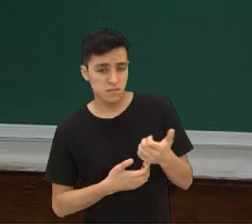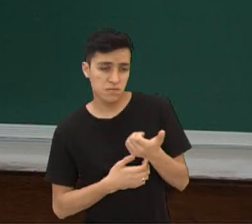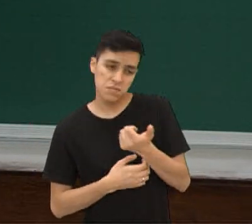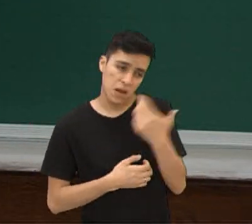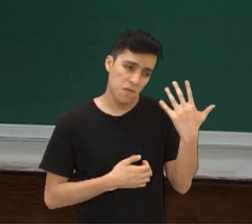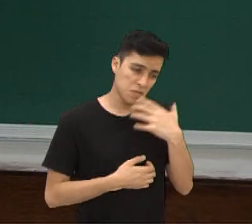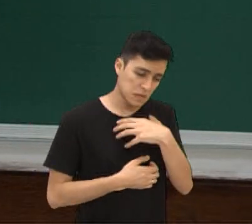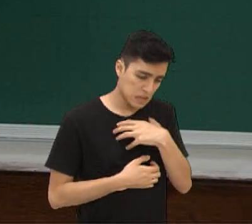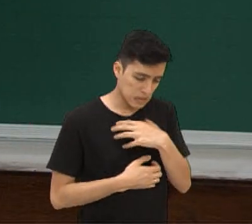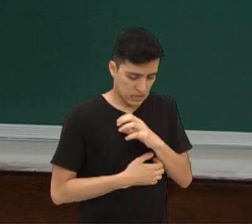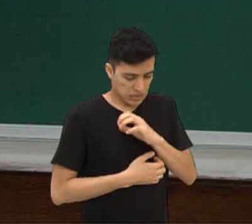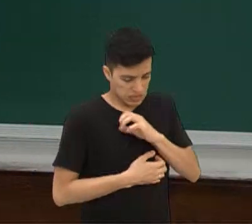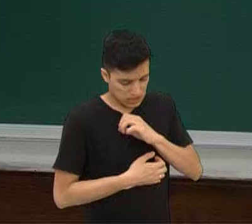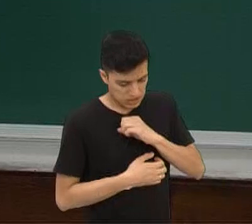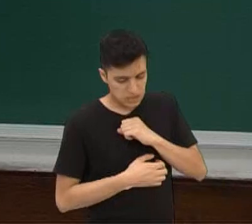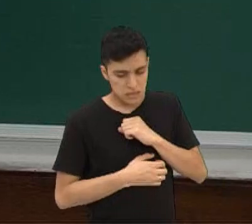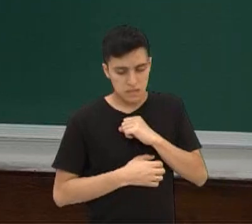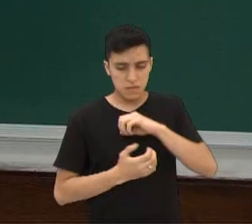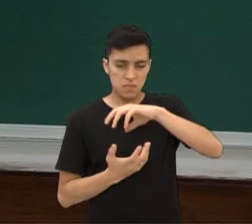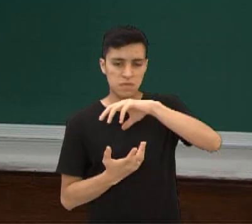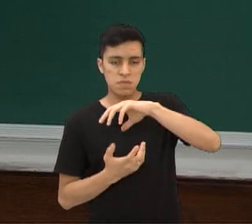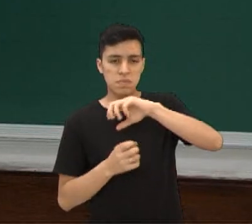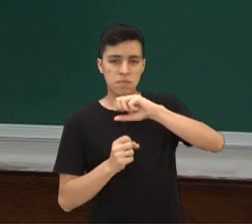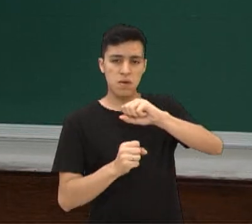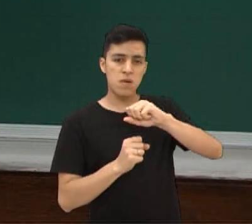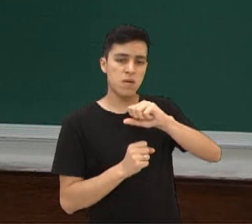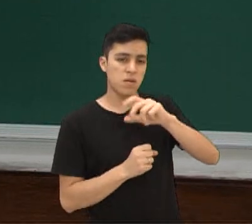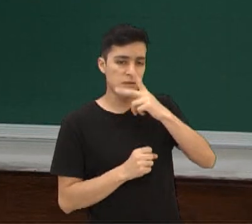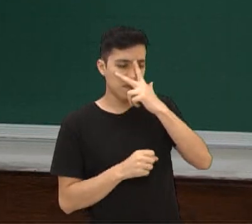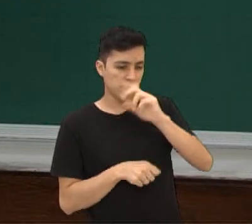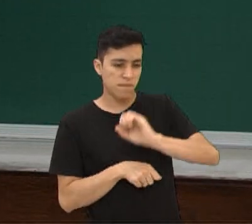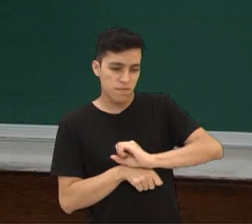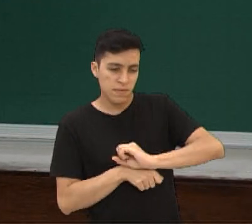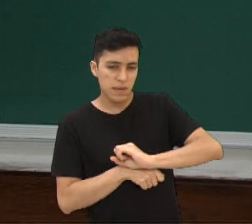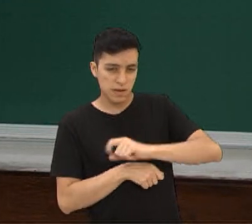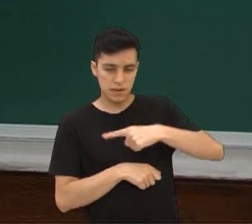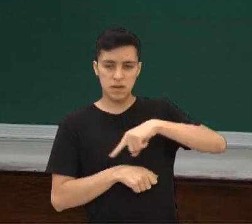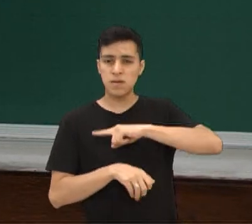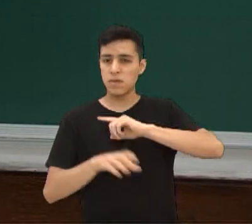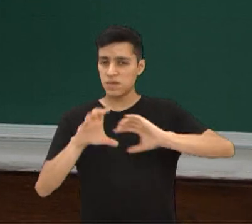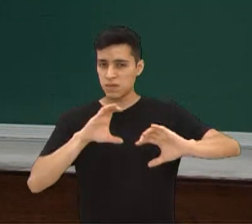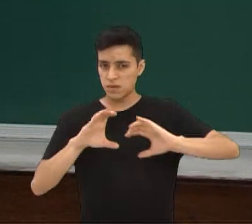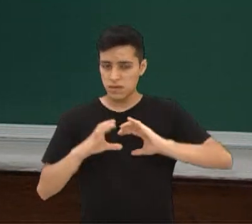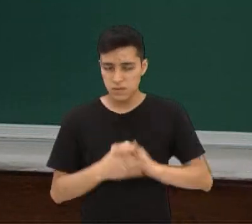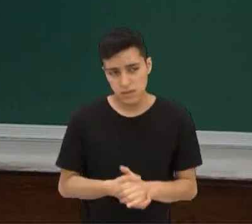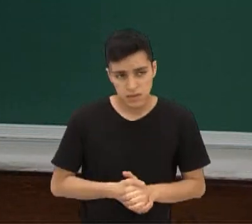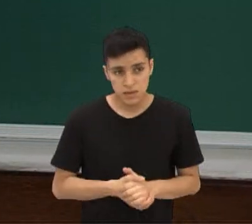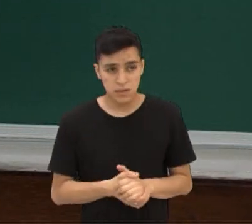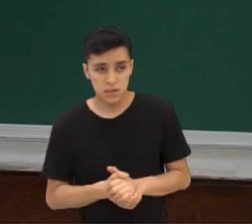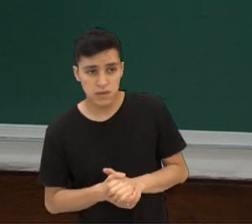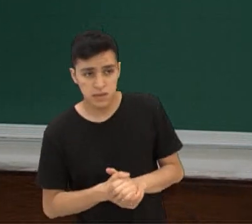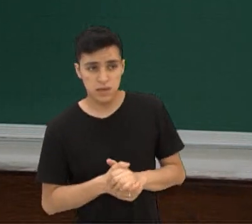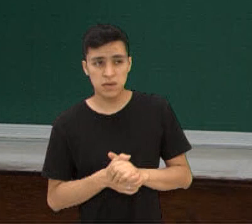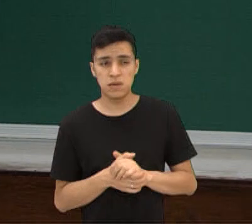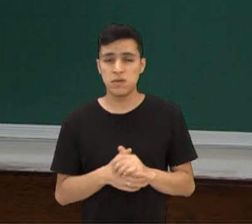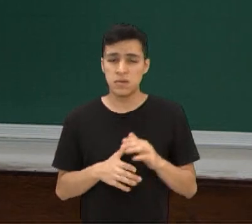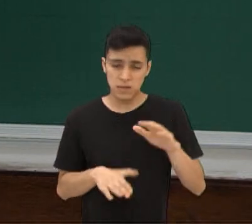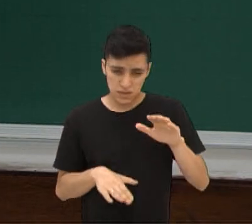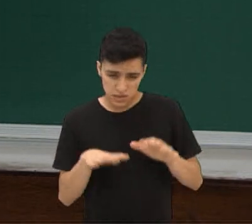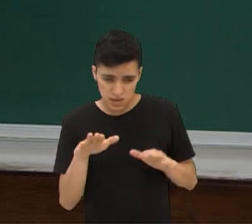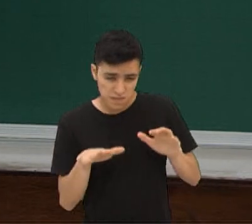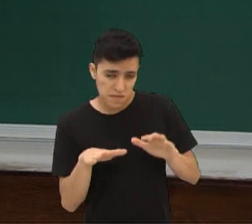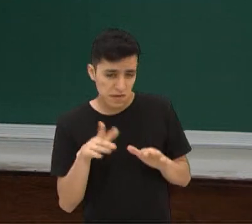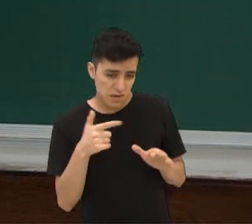sentimentos de amor podem ser parados no mundo que uma vez cantamos. Talvez eu posso